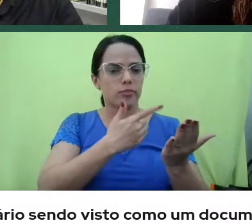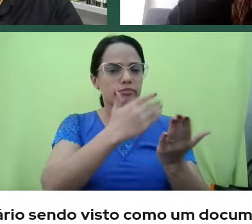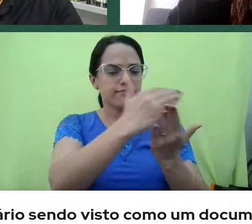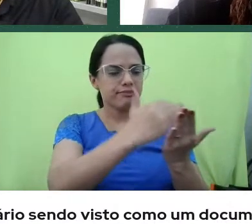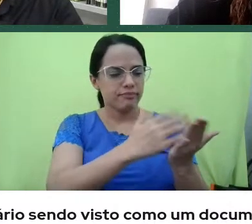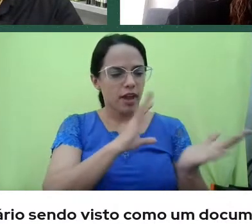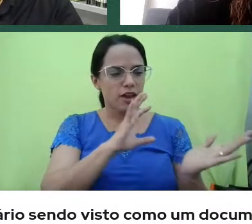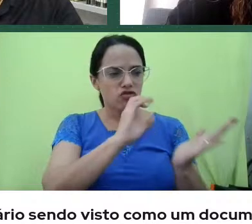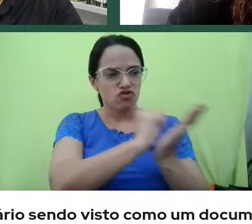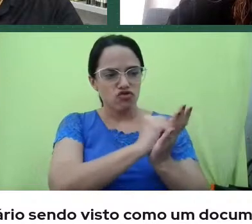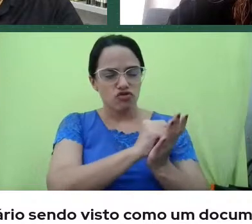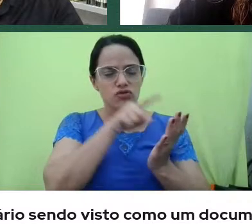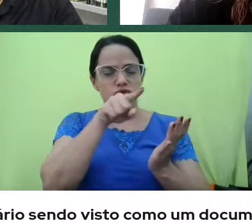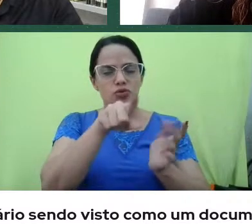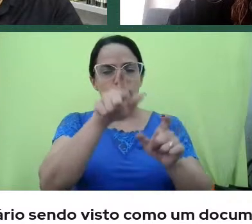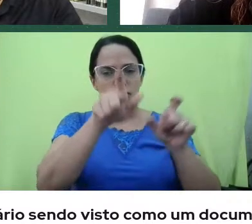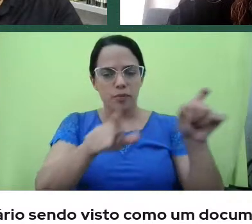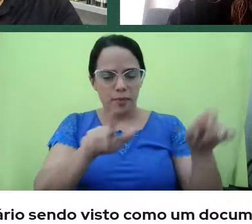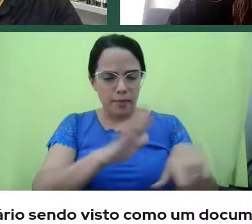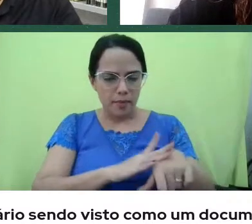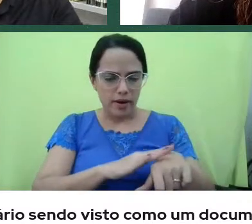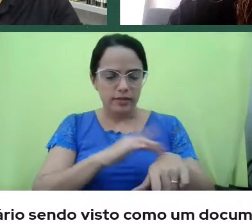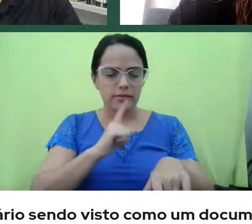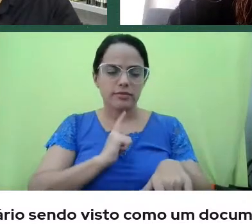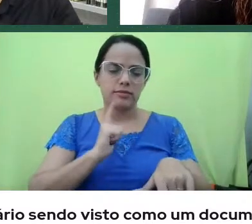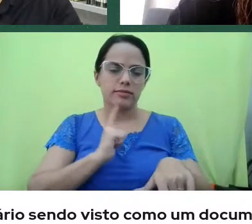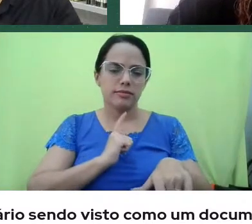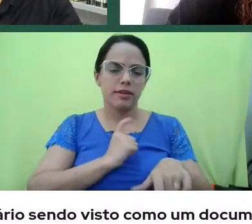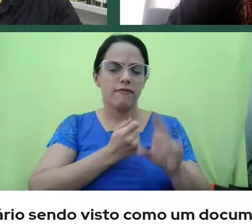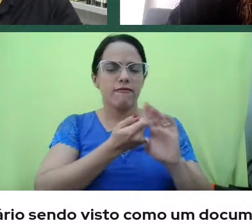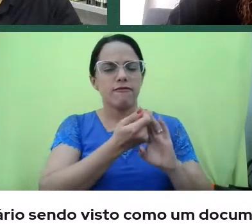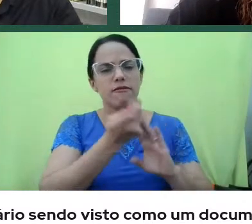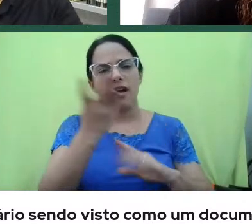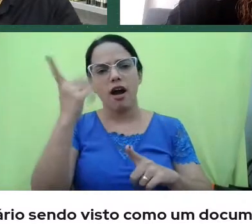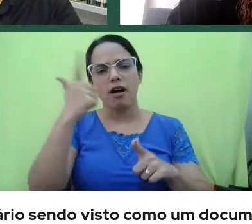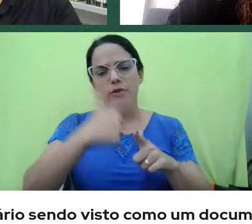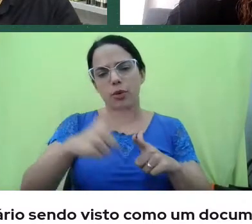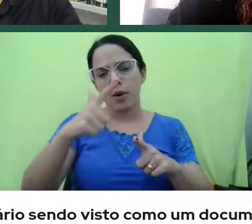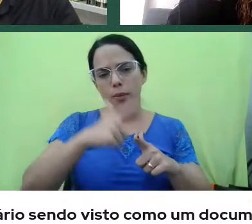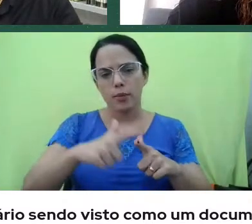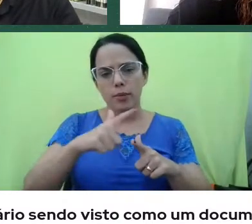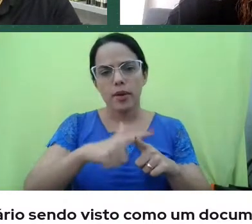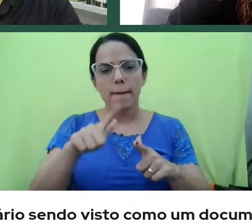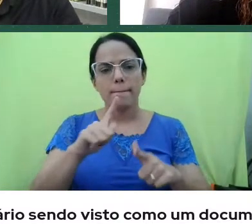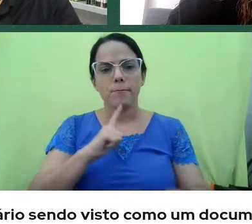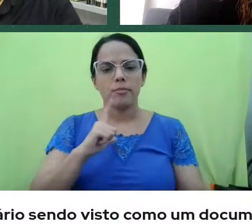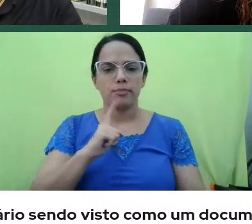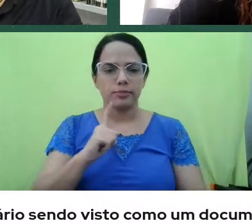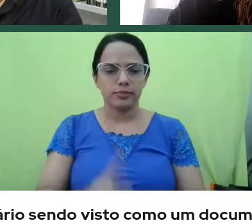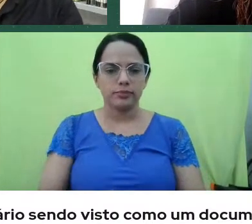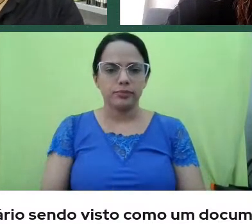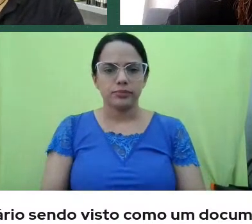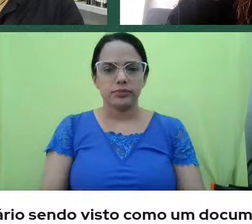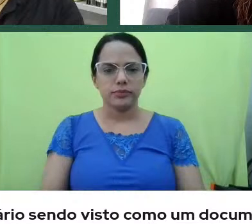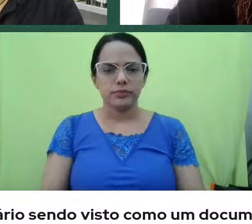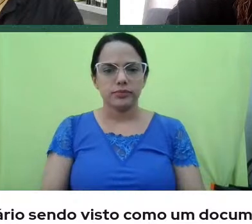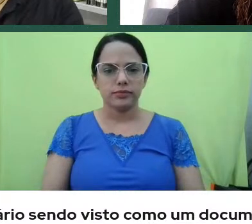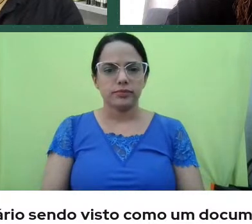hospitalares. Então, a gente tem muitos problemas. Por quê? Porque se